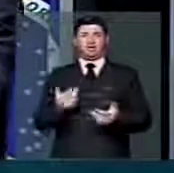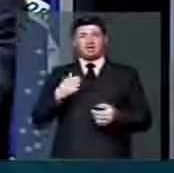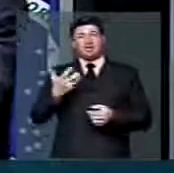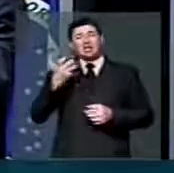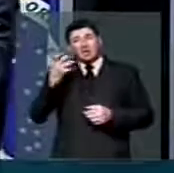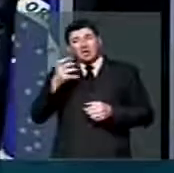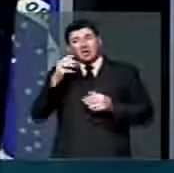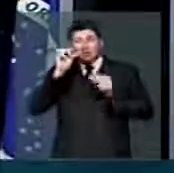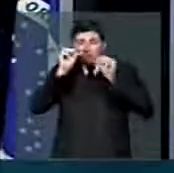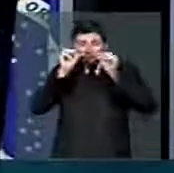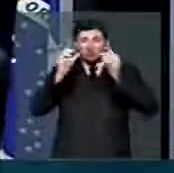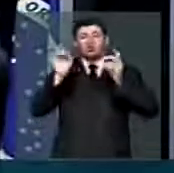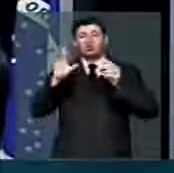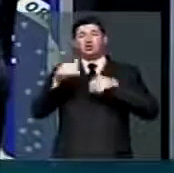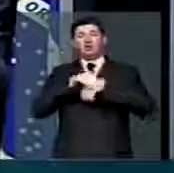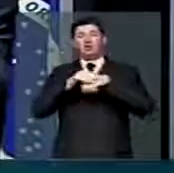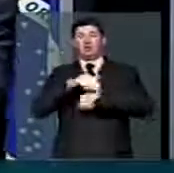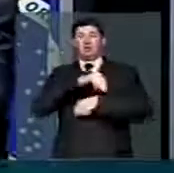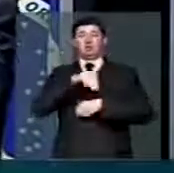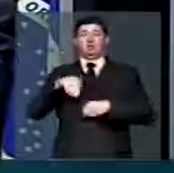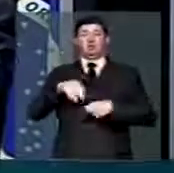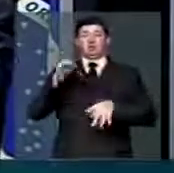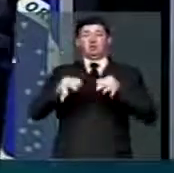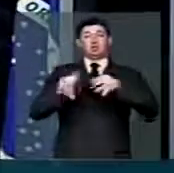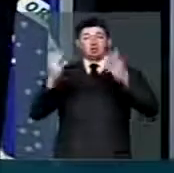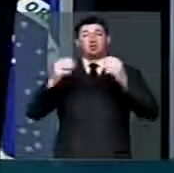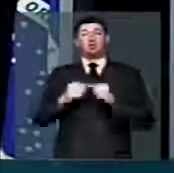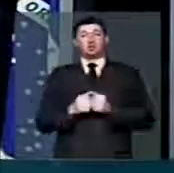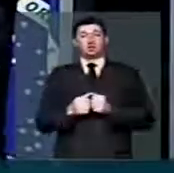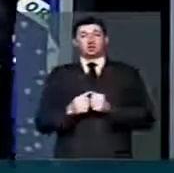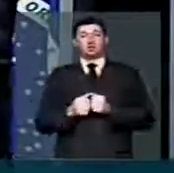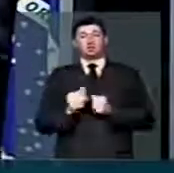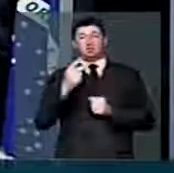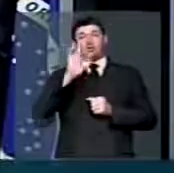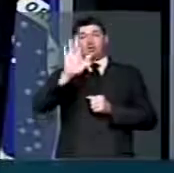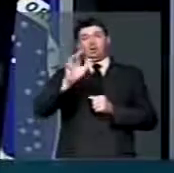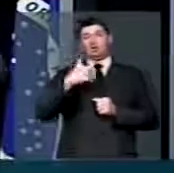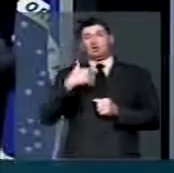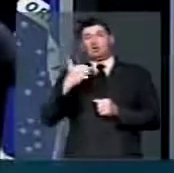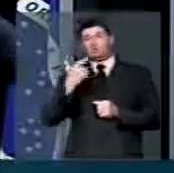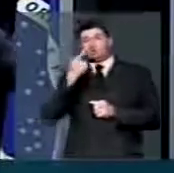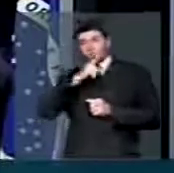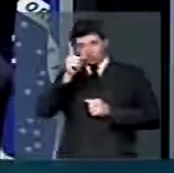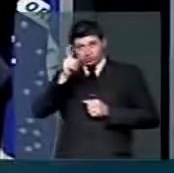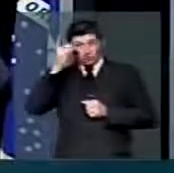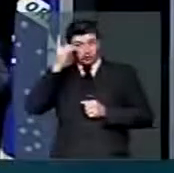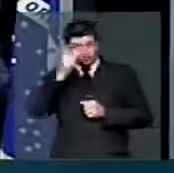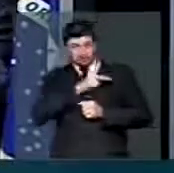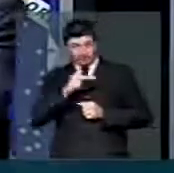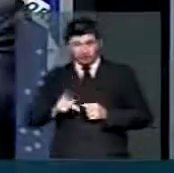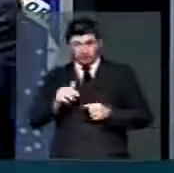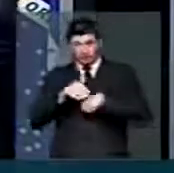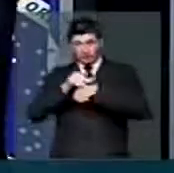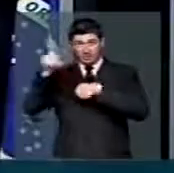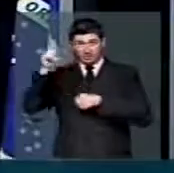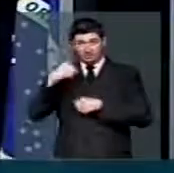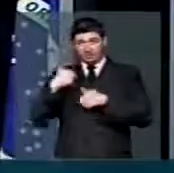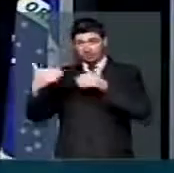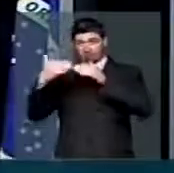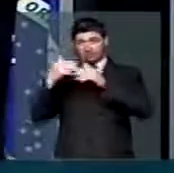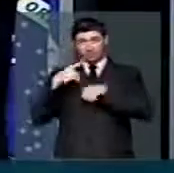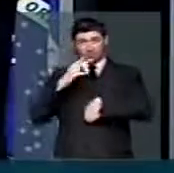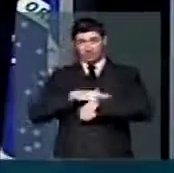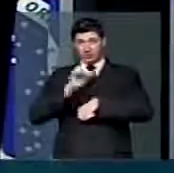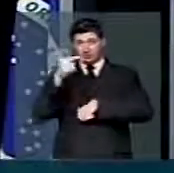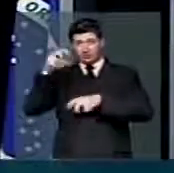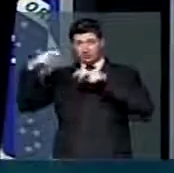pelo menos conversado com o ministro da Justiça, para dizer: ministro, já que eu não posso conversar com a presidenta, já que eu não posso ter um